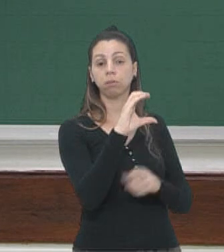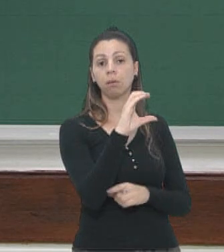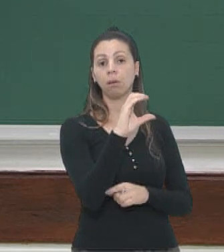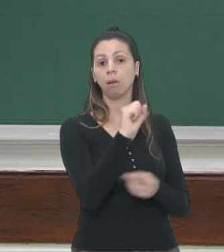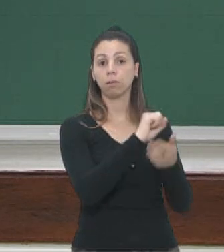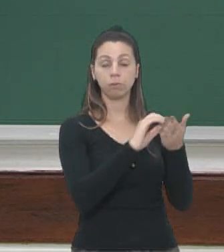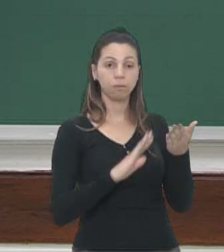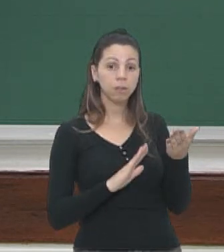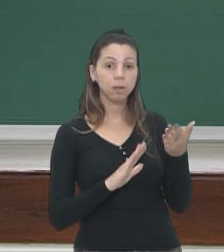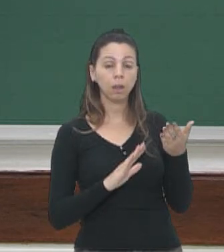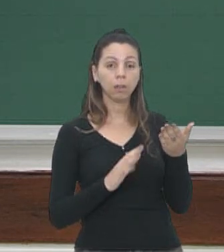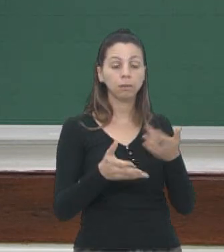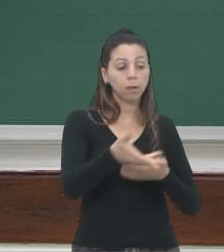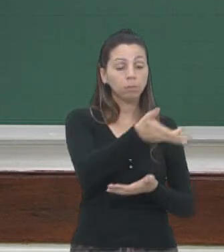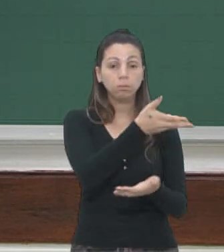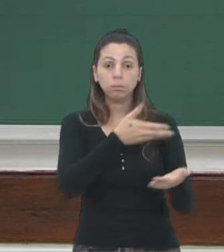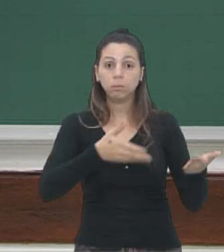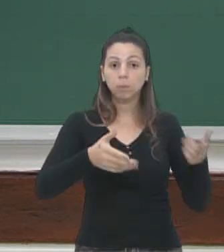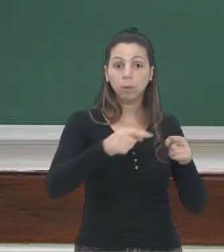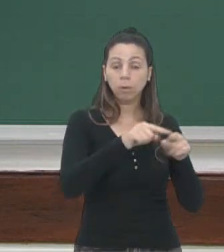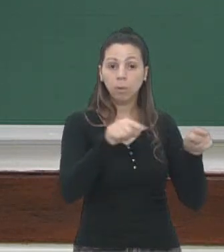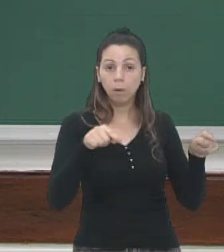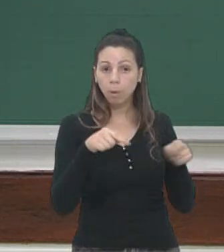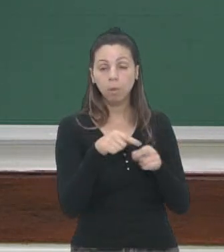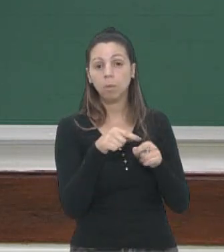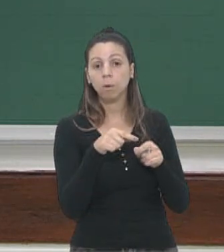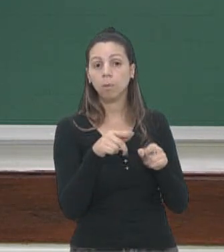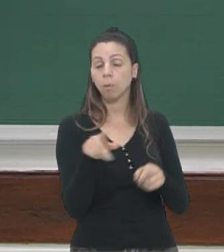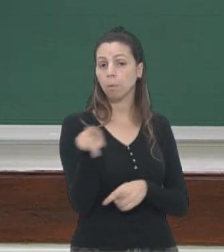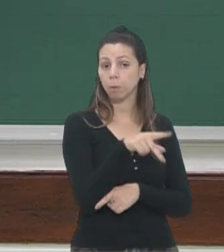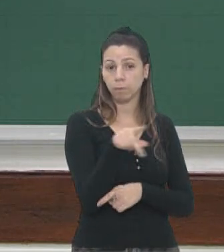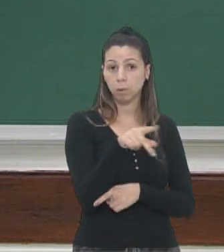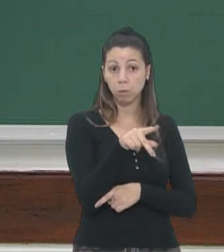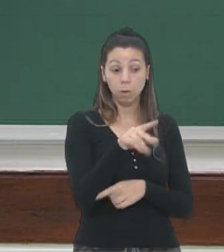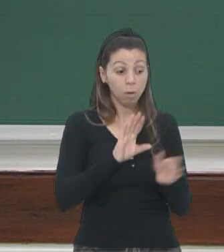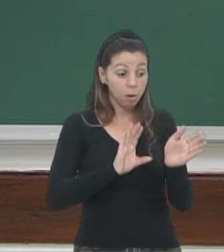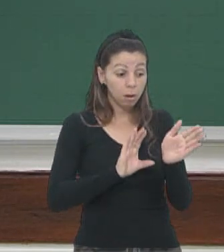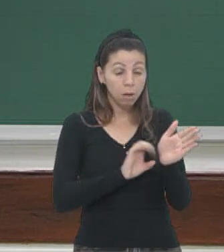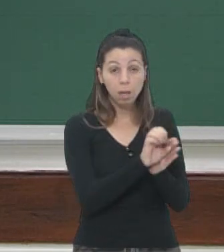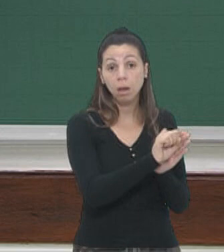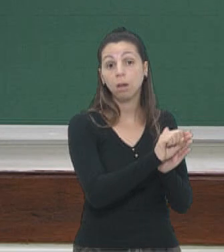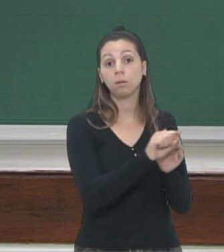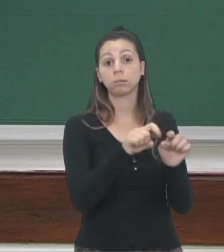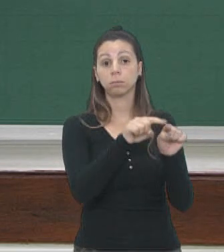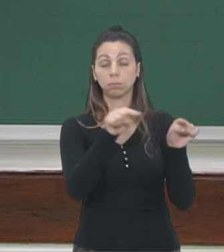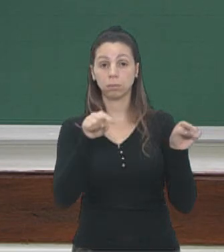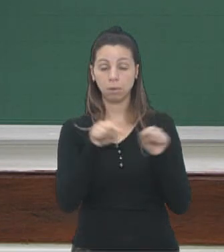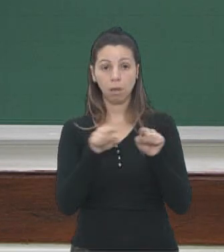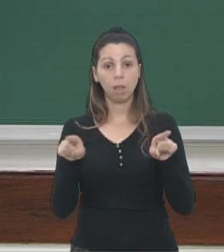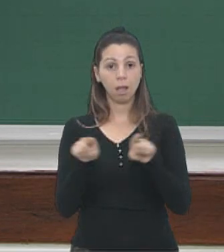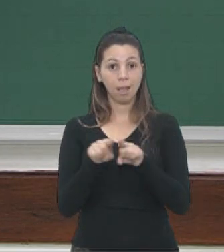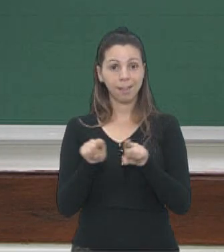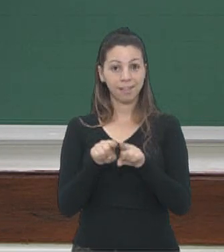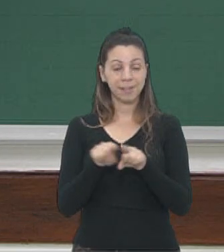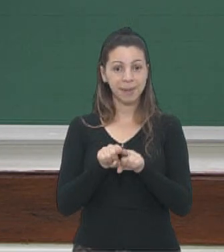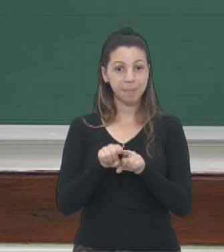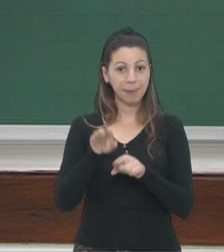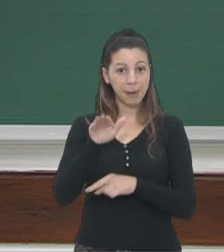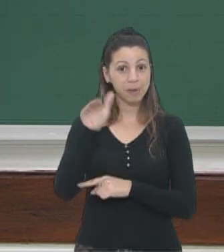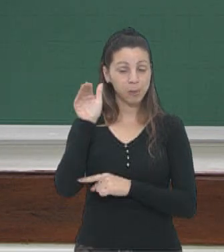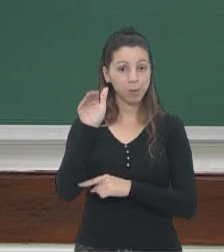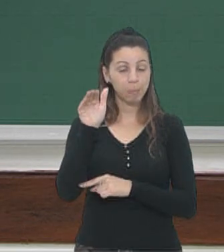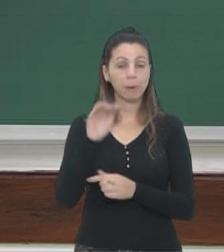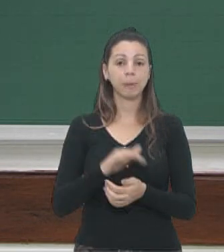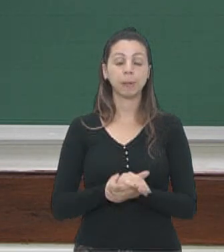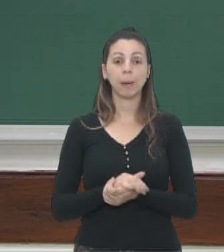você vai interagir com a sua turma, com os seus professores, e é por meio desta ferramenta que também será contabilizada a sua presença. Então é muito